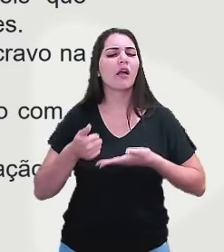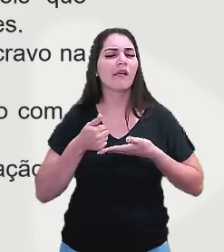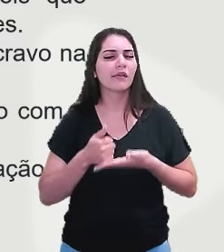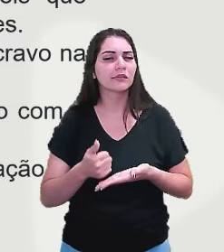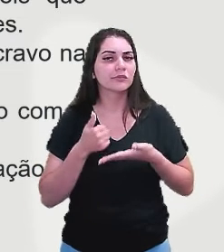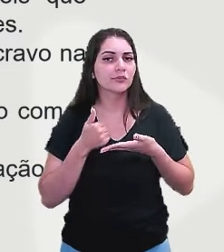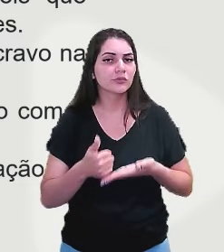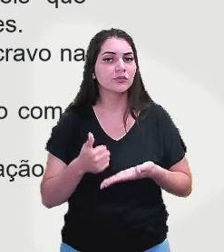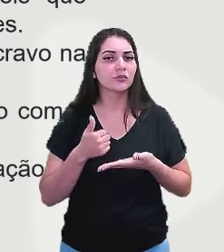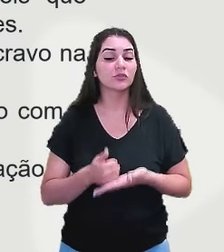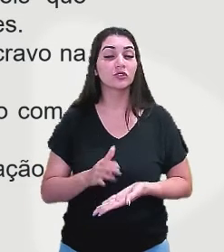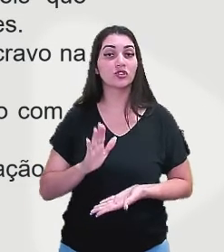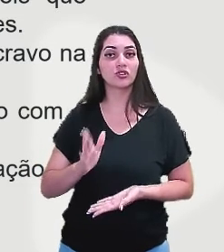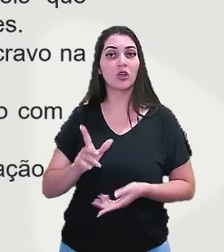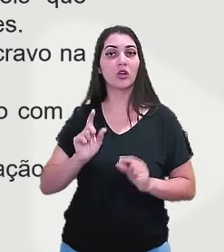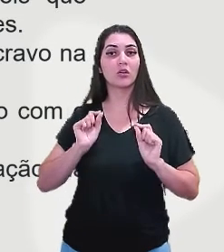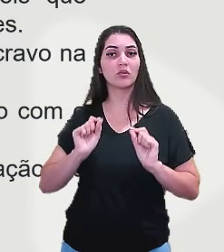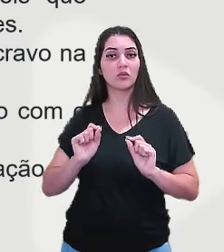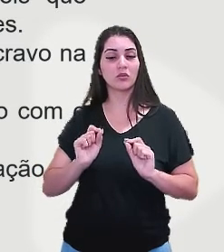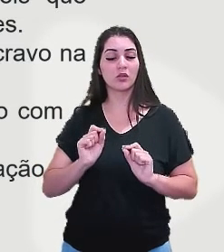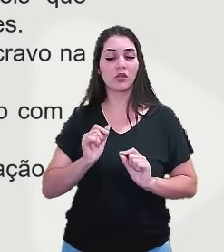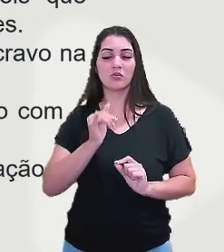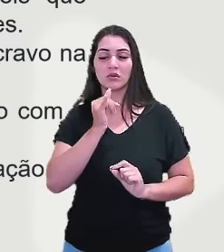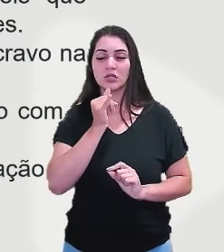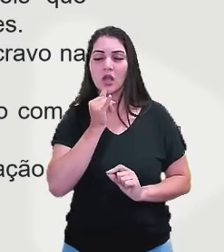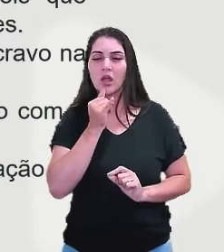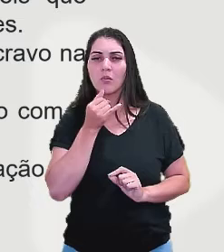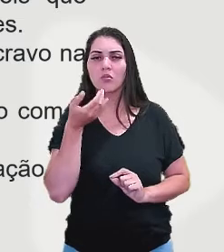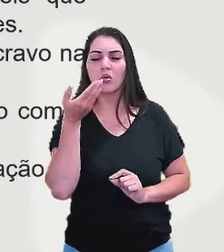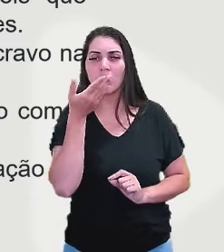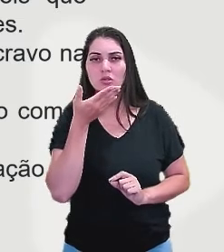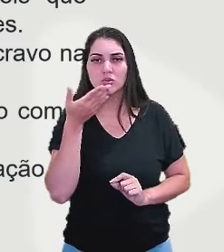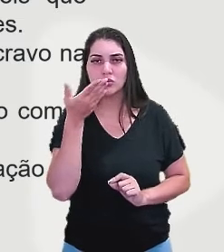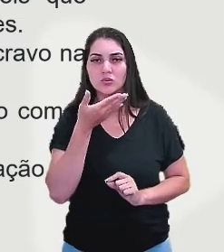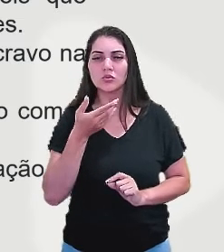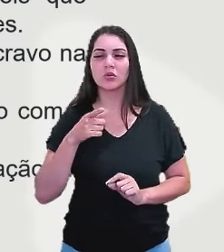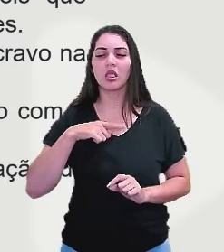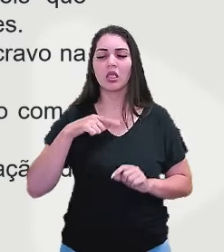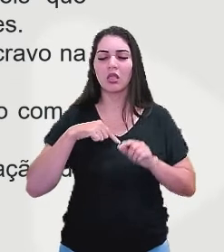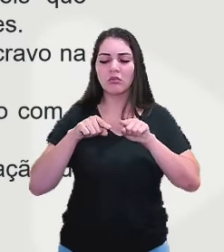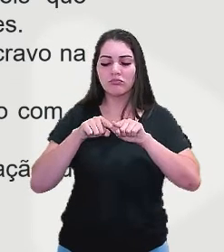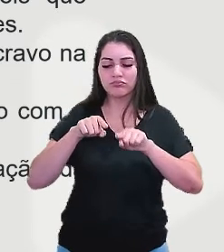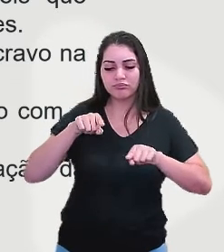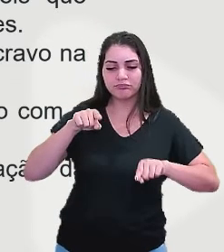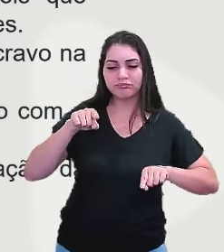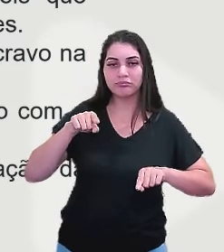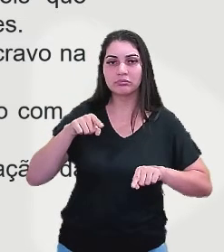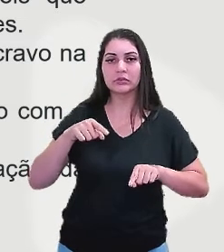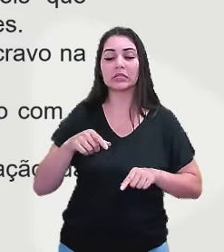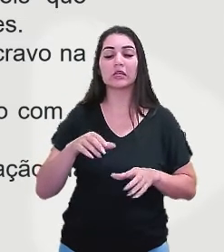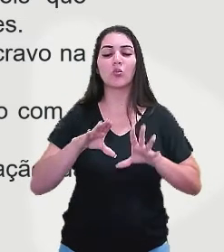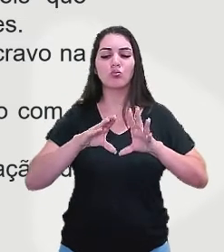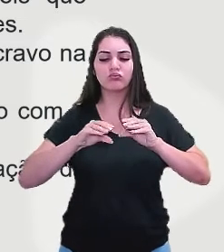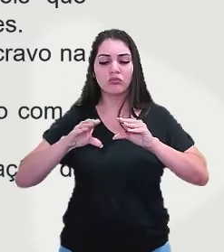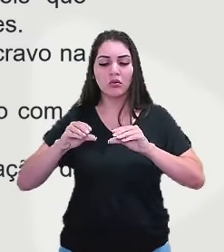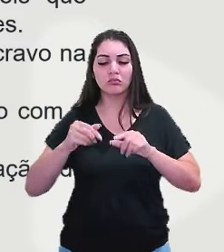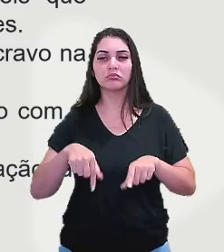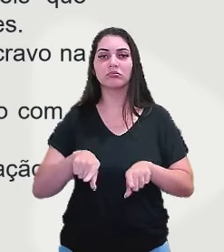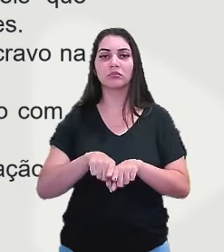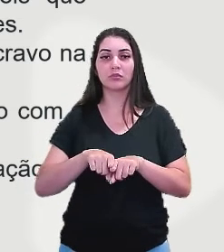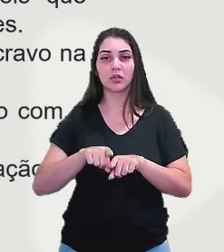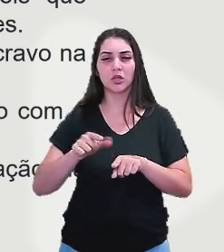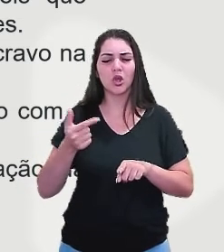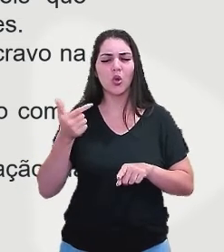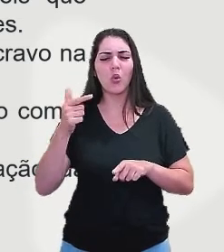contribuir, já que a cana-de-açúcar ela vinha em declínio e o algodão também. Além disso, outro